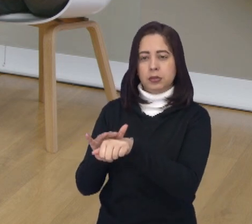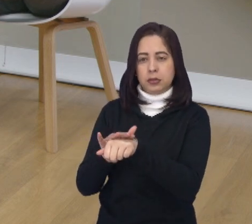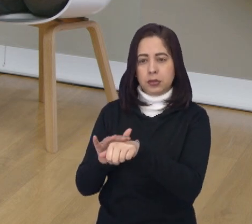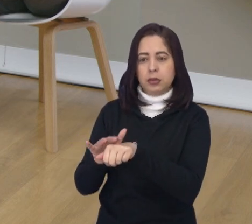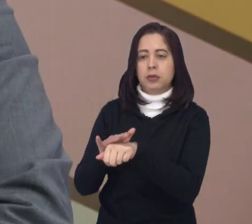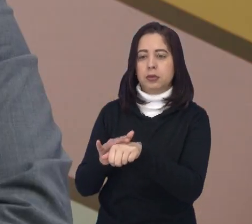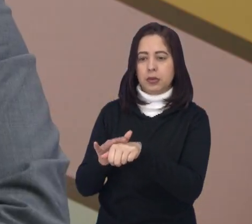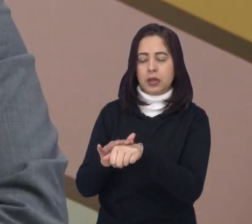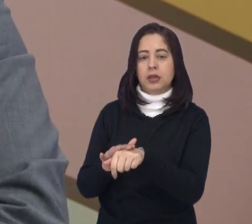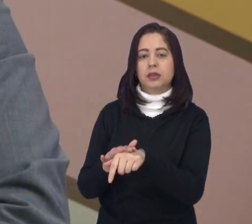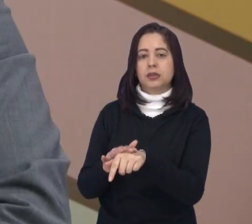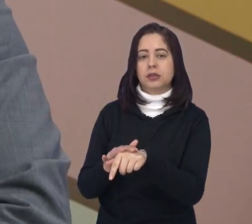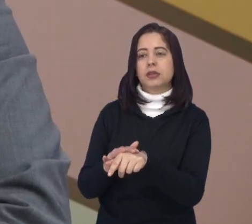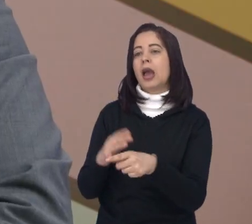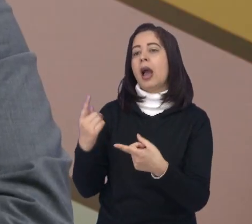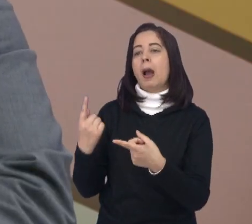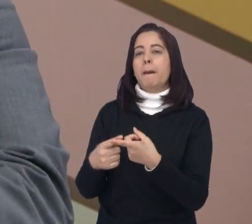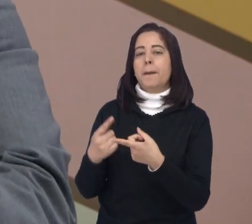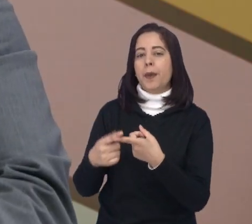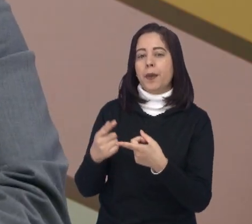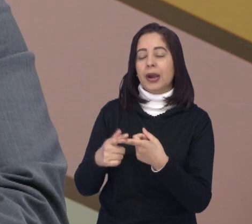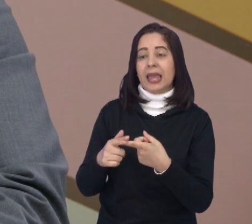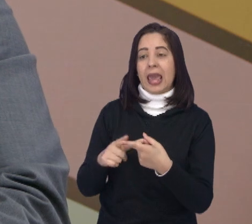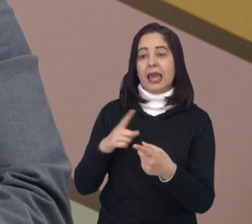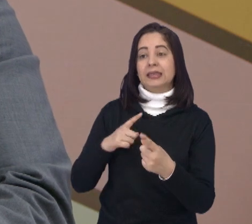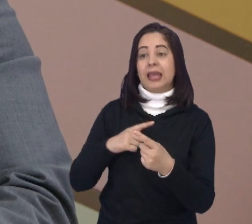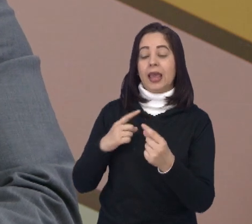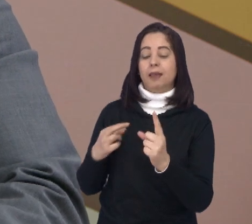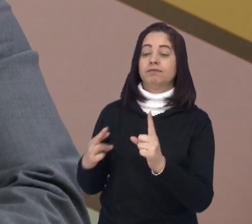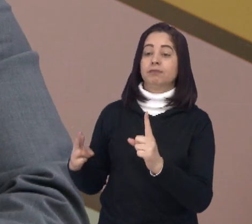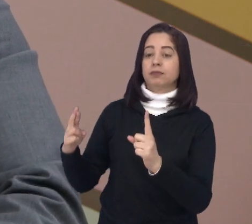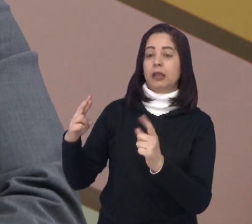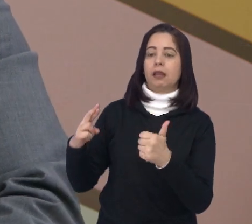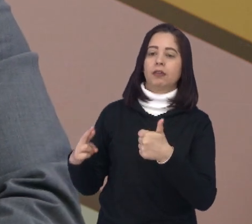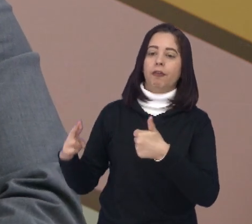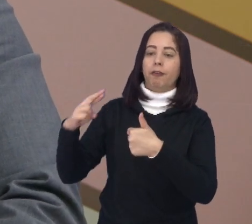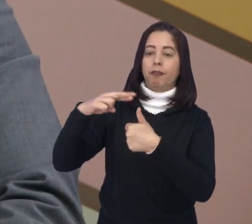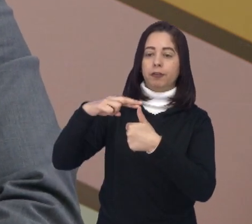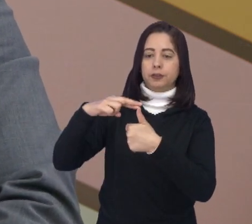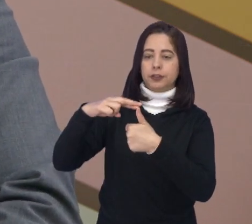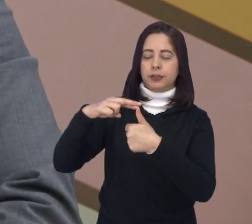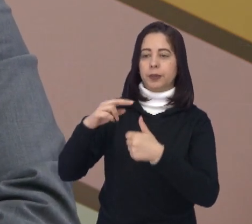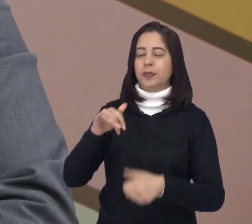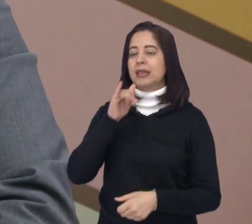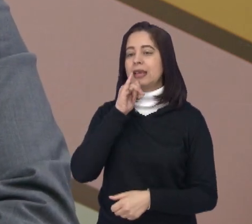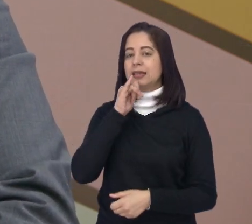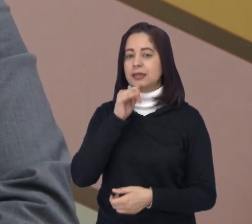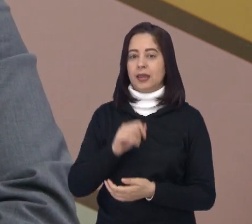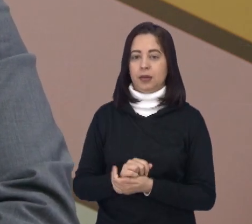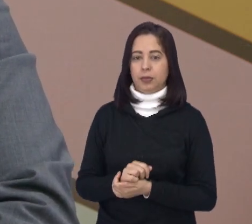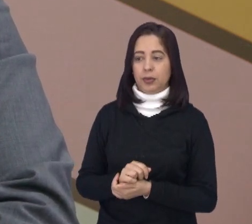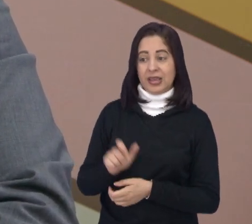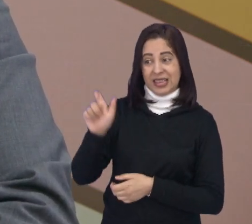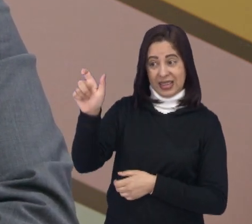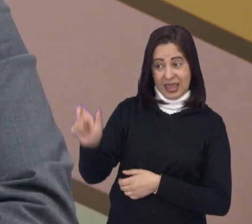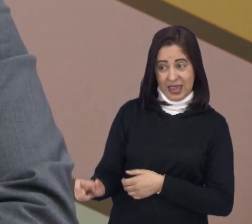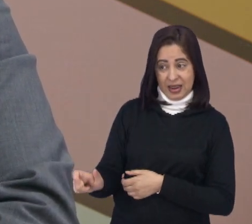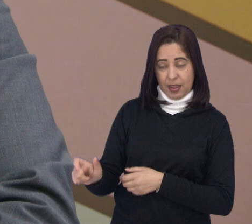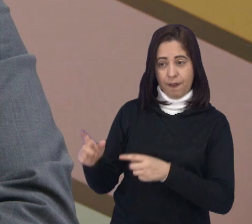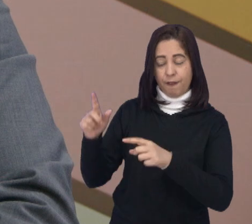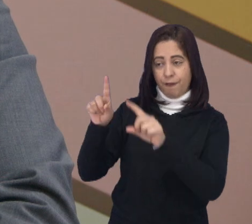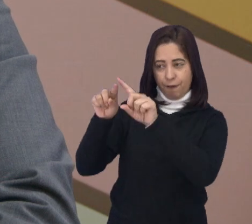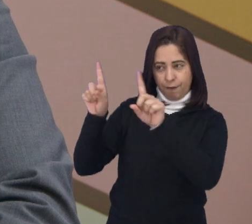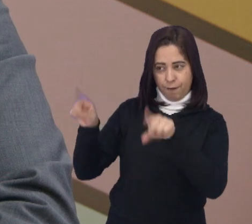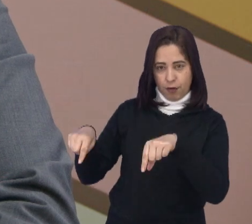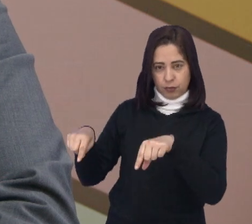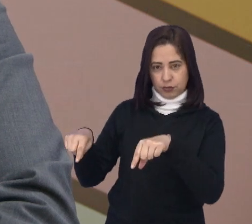pela atividade do colaborador na empresa, né? Então, por exemplo, o que a gente mesmo conversou anteriormente, um colaborador que ocorre